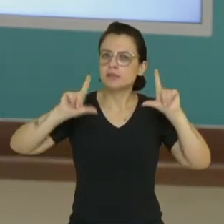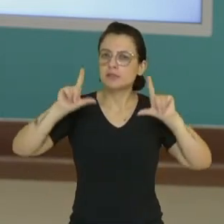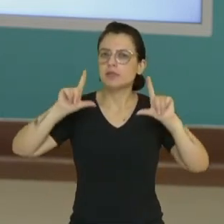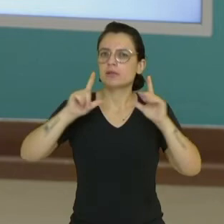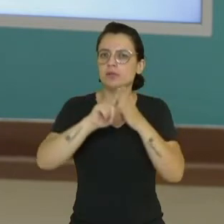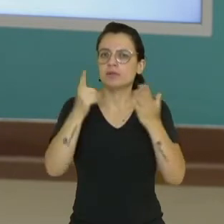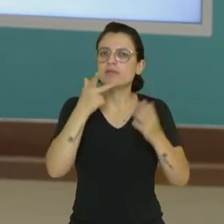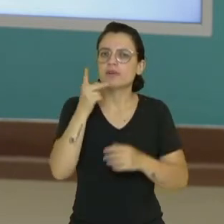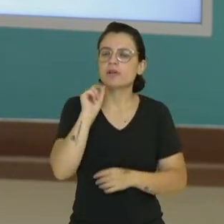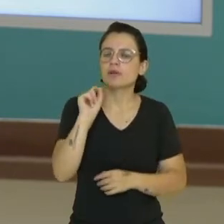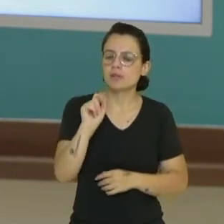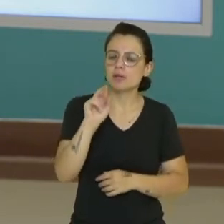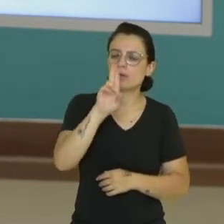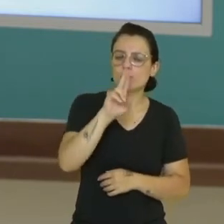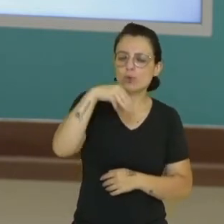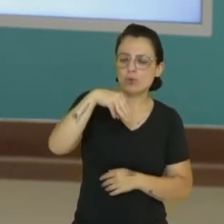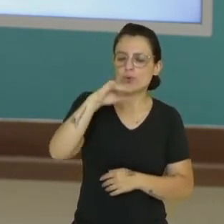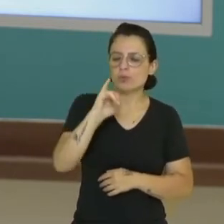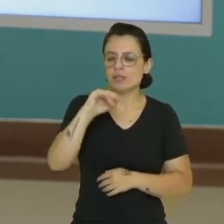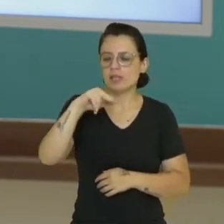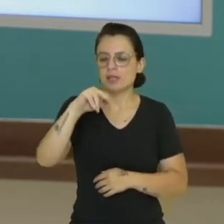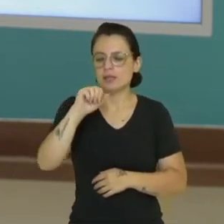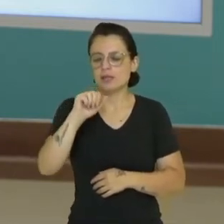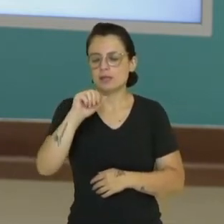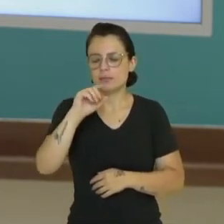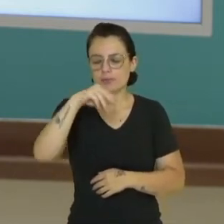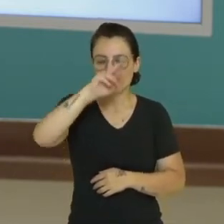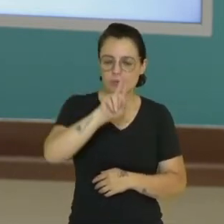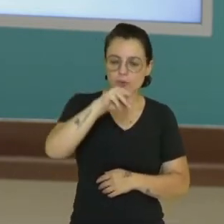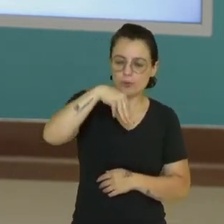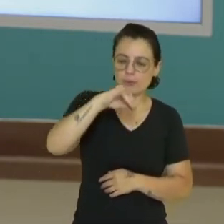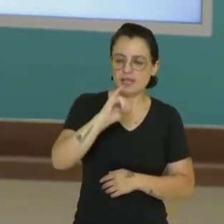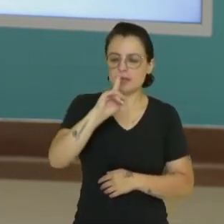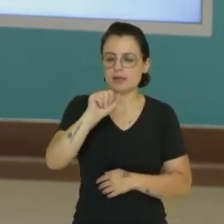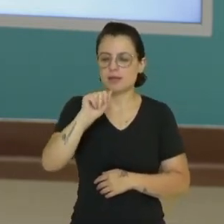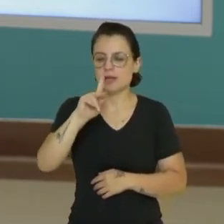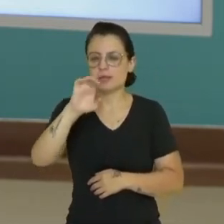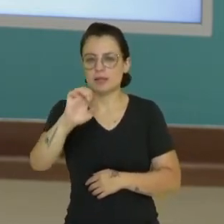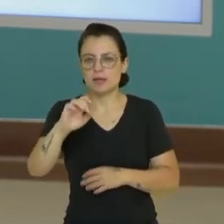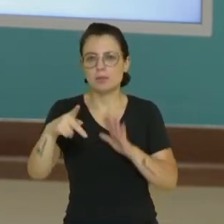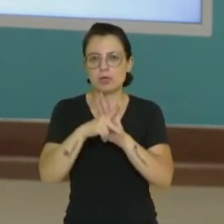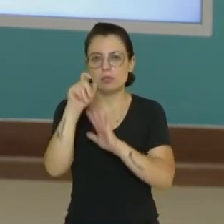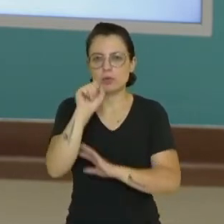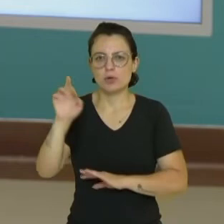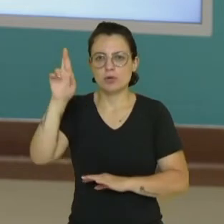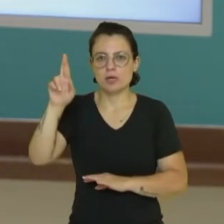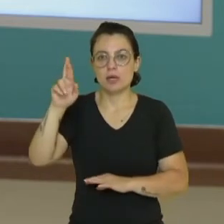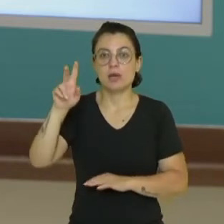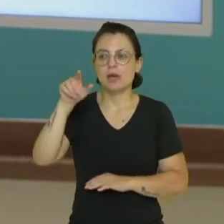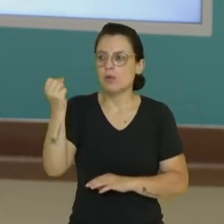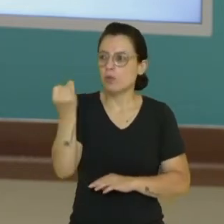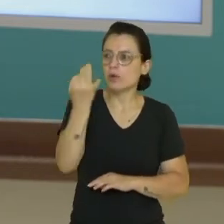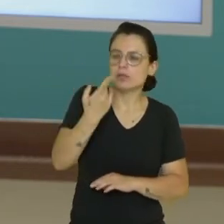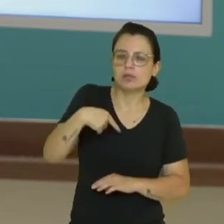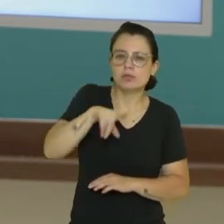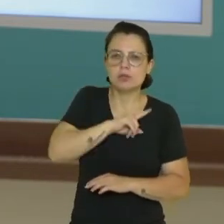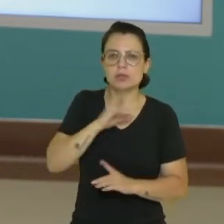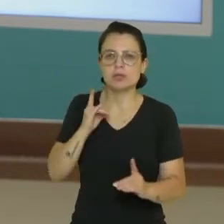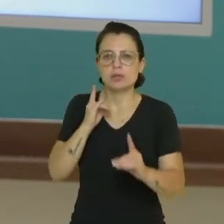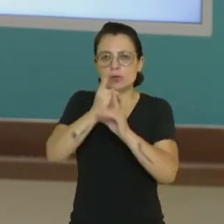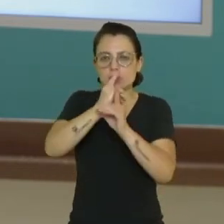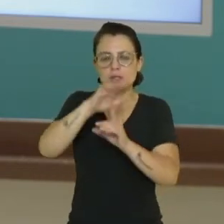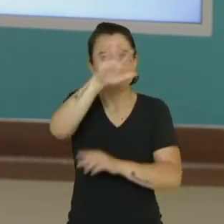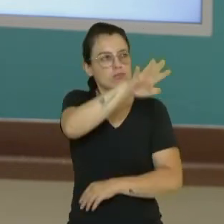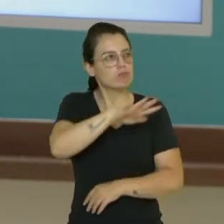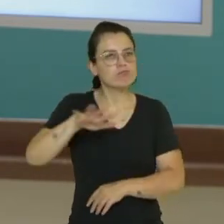a umidade relativa do ar. É a quantidade de água que nós vamos encontrar no ar que nos